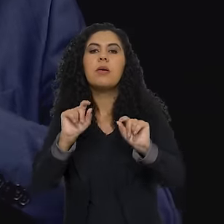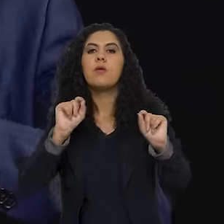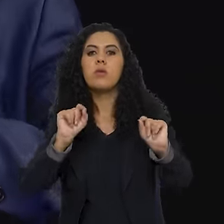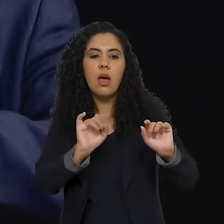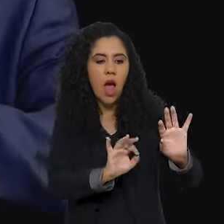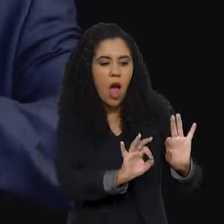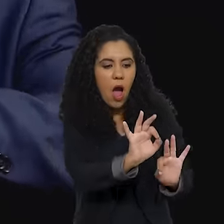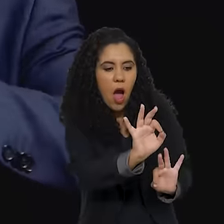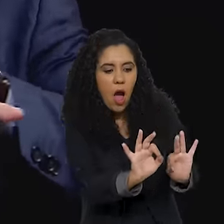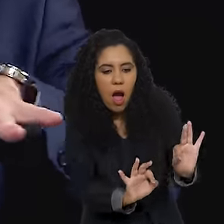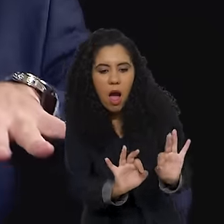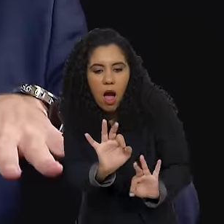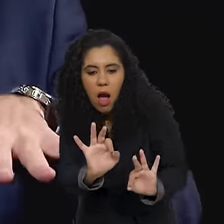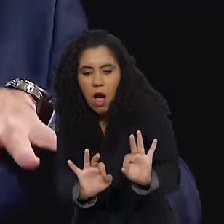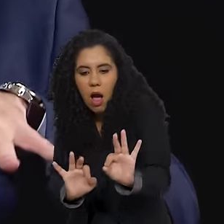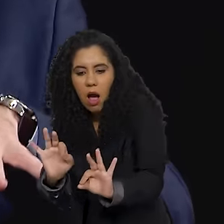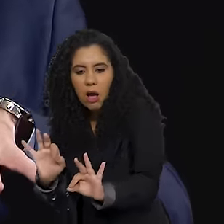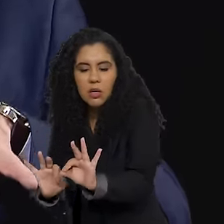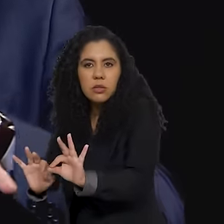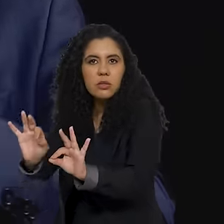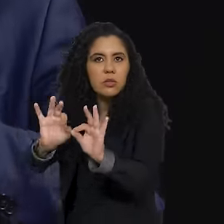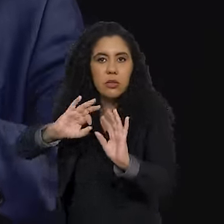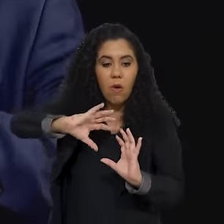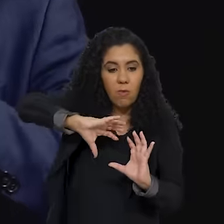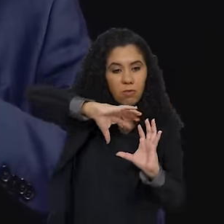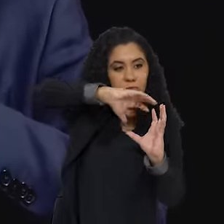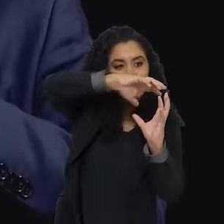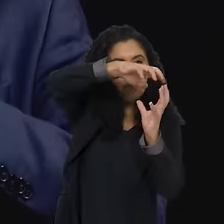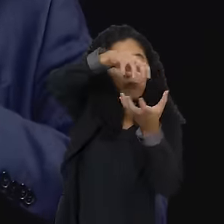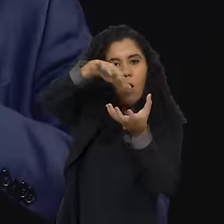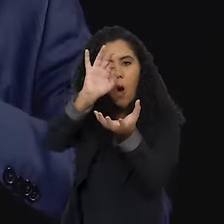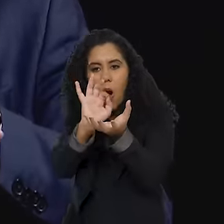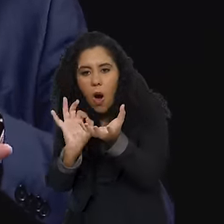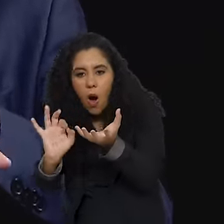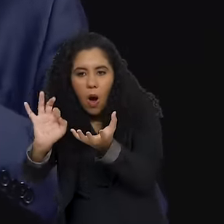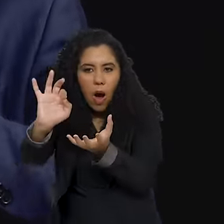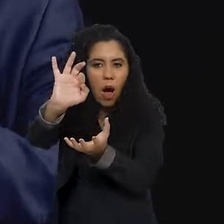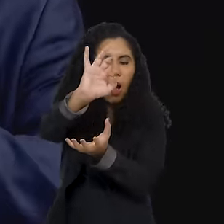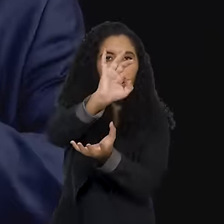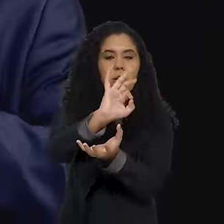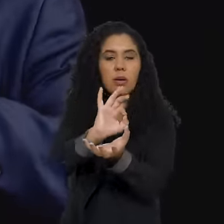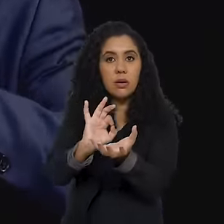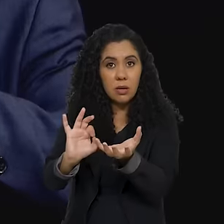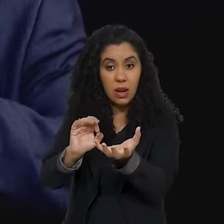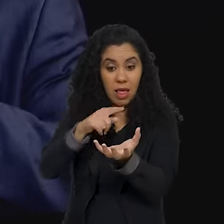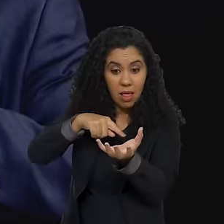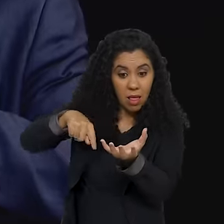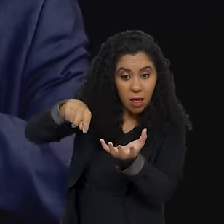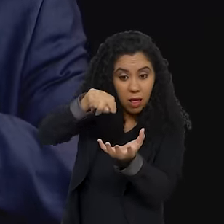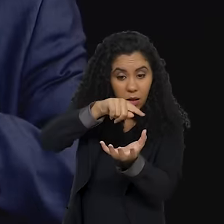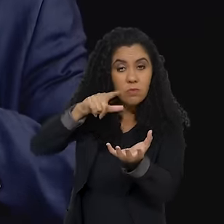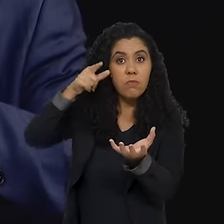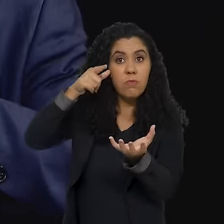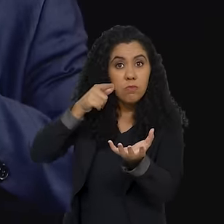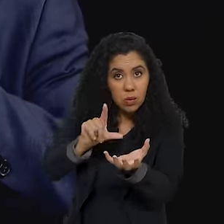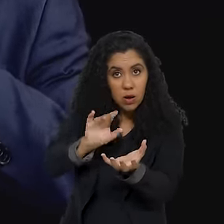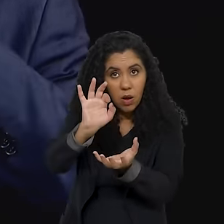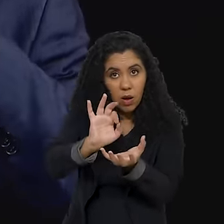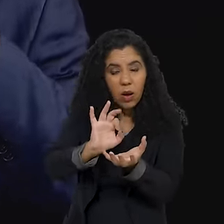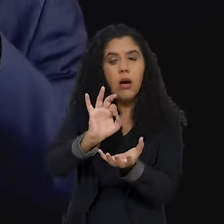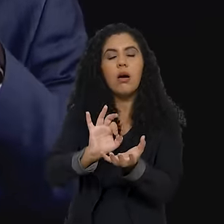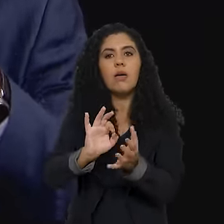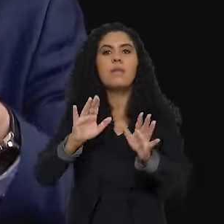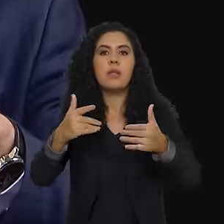uma reorganização da cadeia de suprimentos por todo o planeta. E, a partir dessa reorganização,